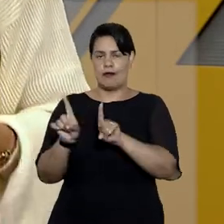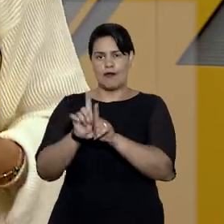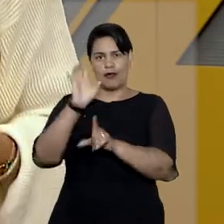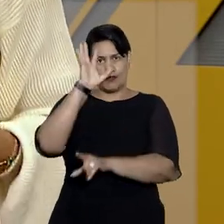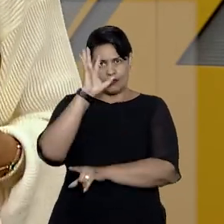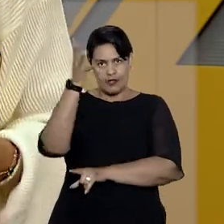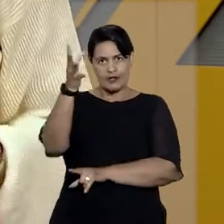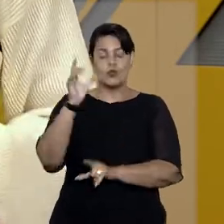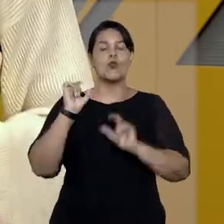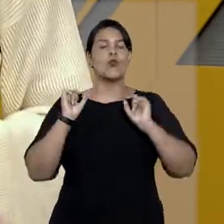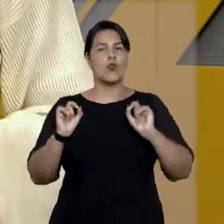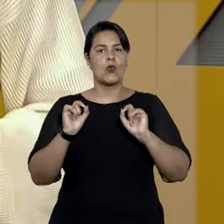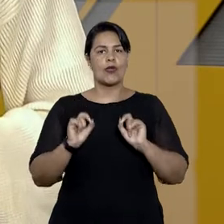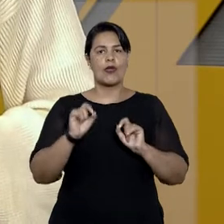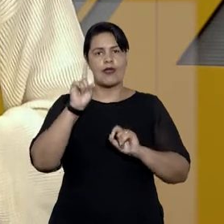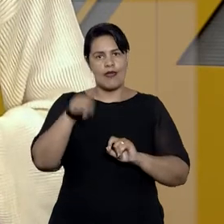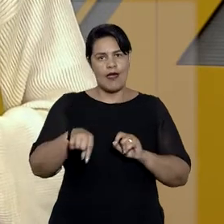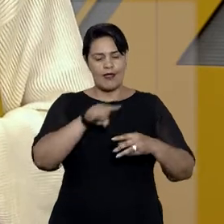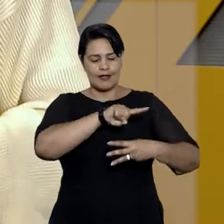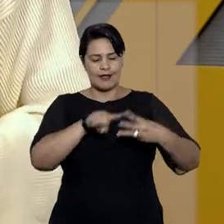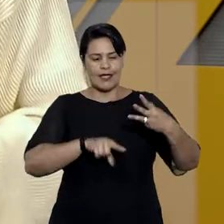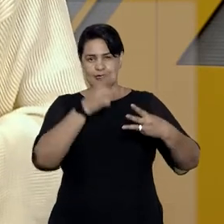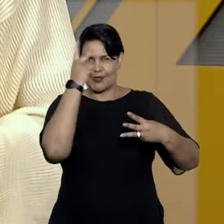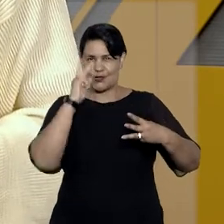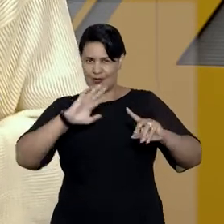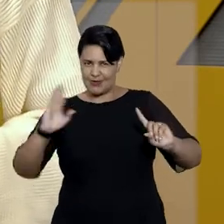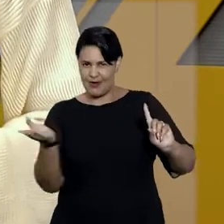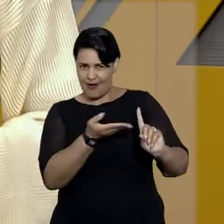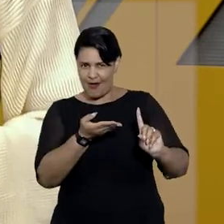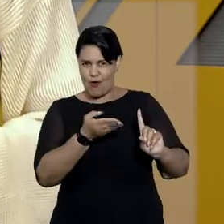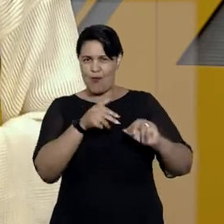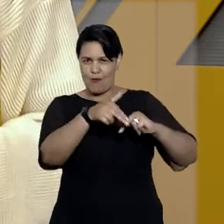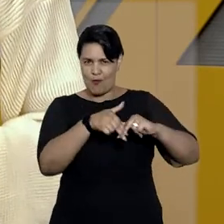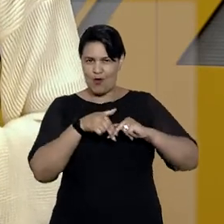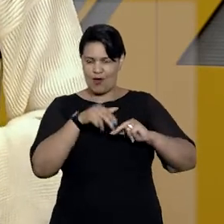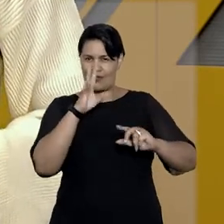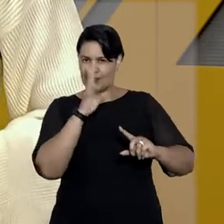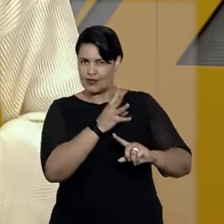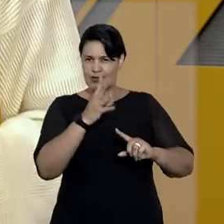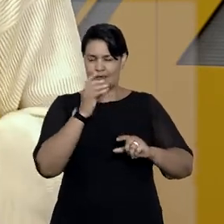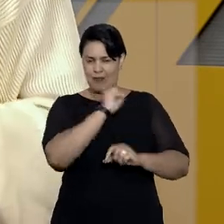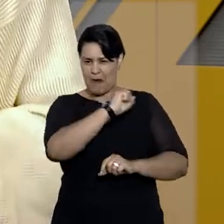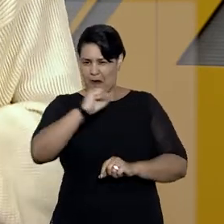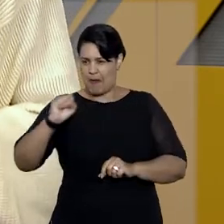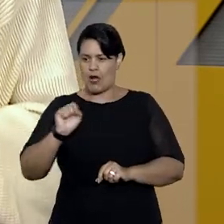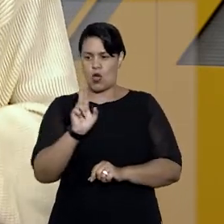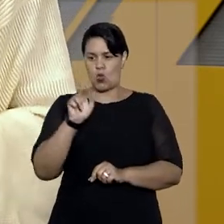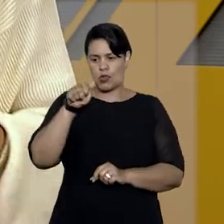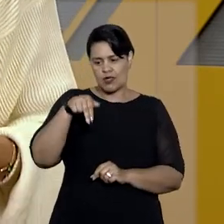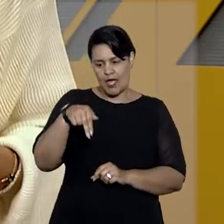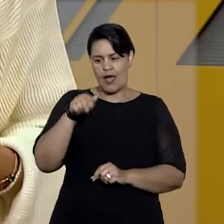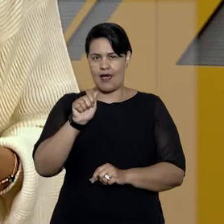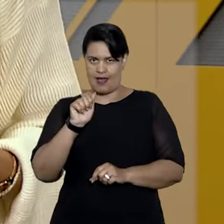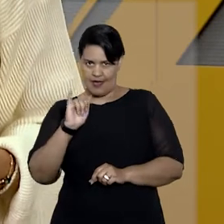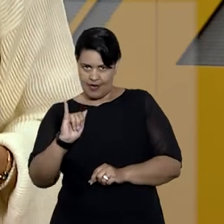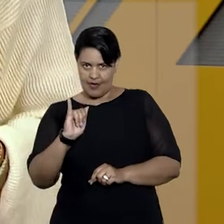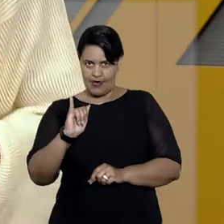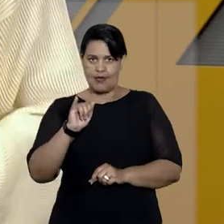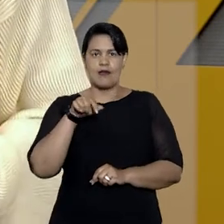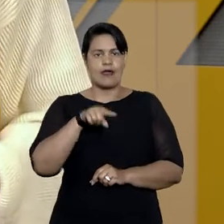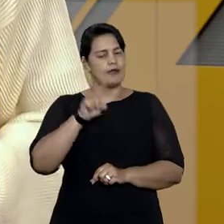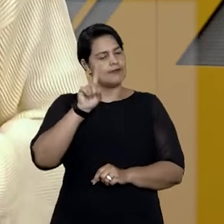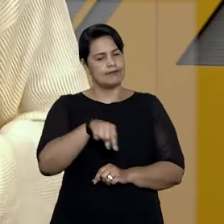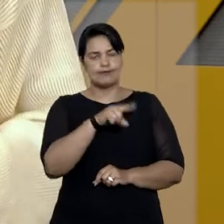também redimensionar as penas de 3 réus apontados como mandantes da chacina de Unaí por considerar inadequada